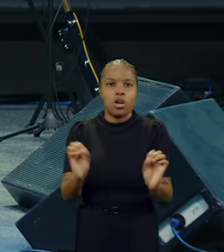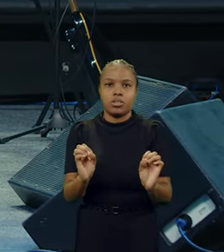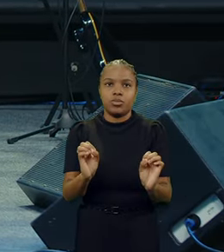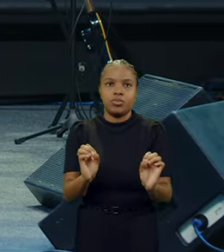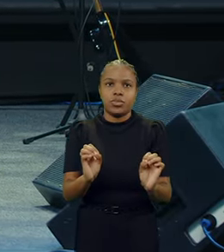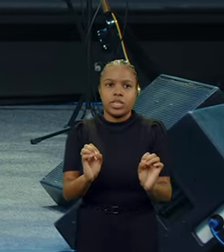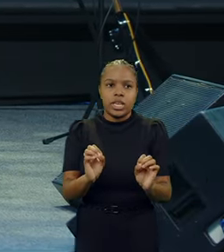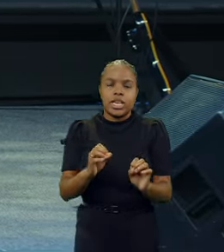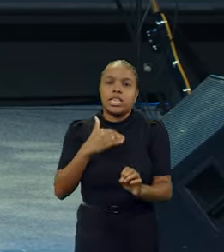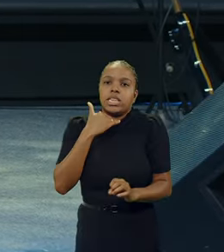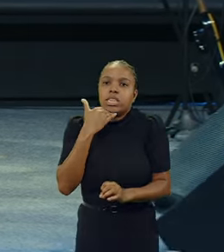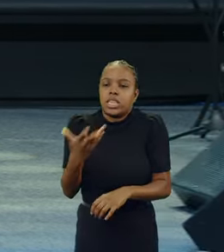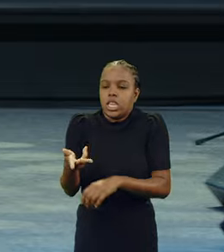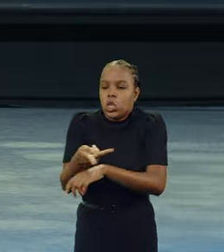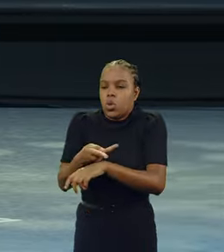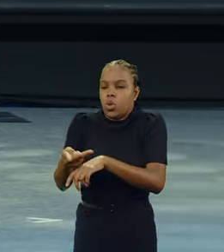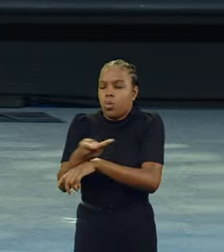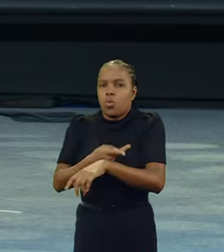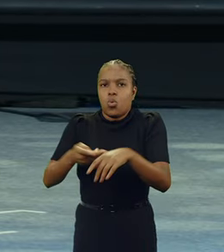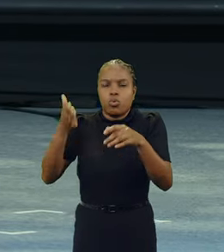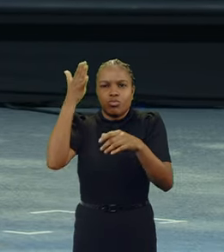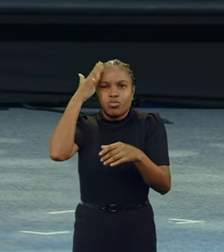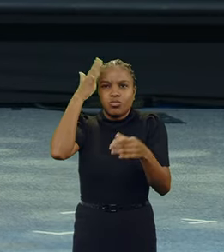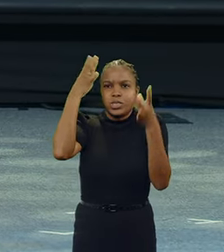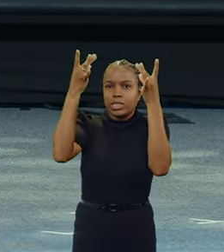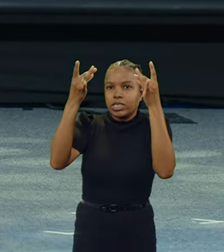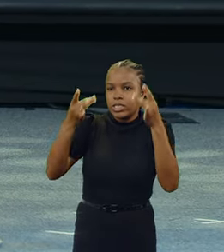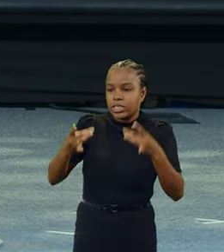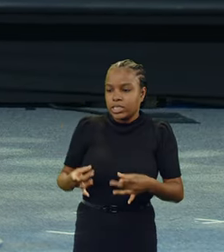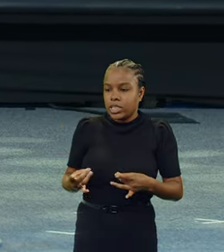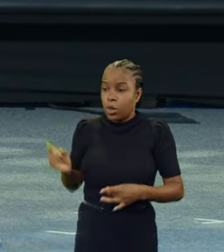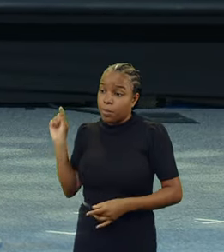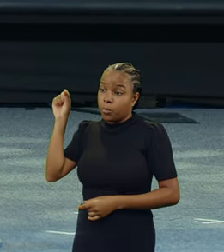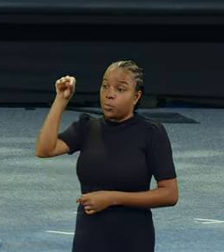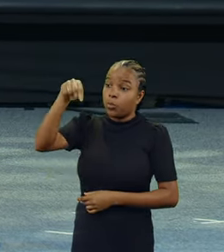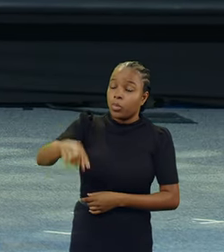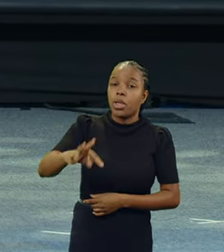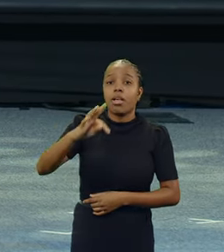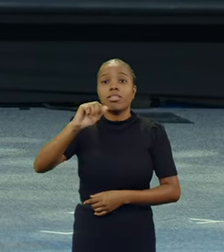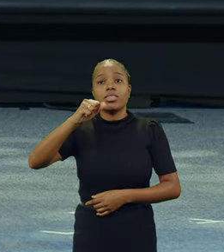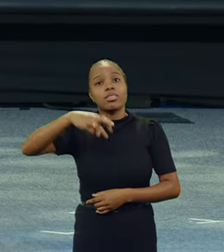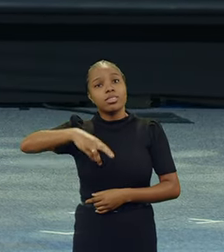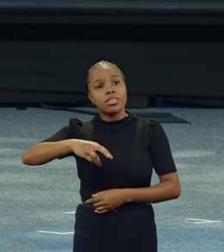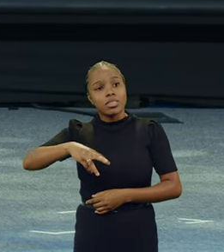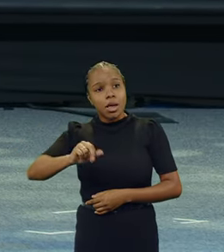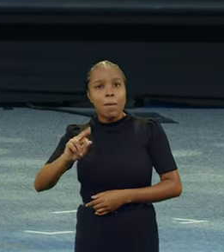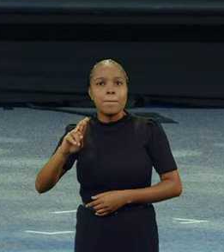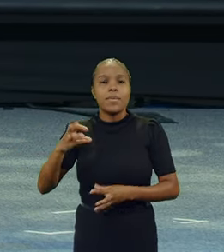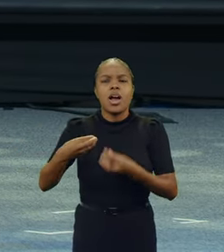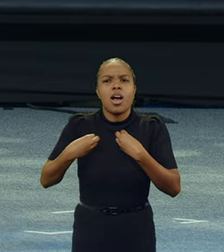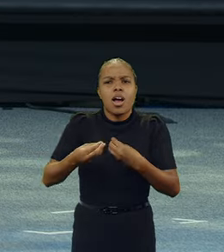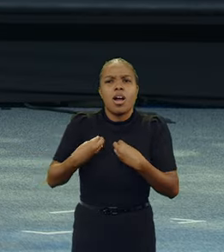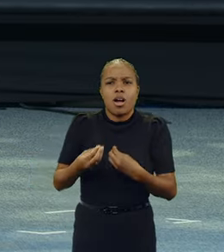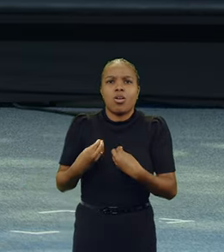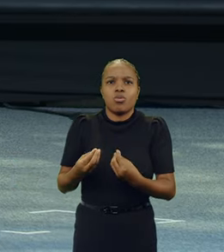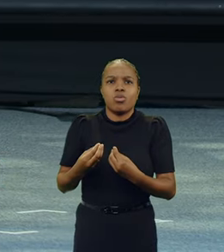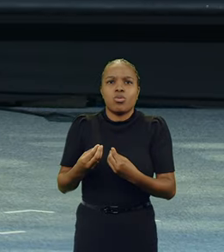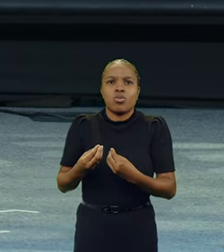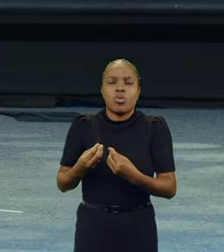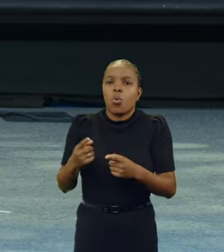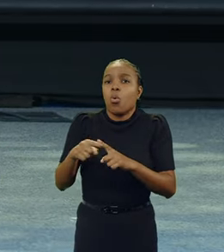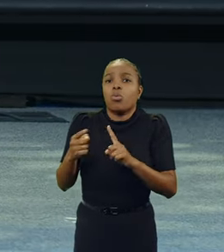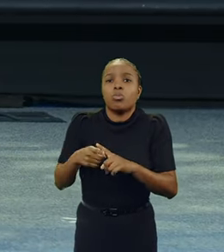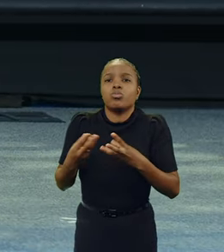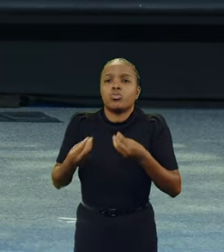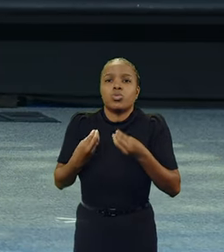Ninguém procurou saber de detalhes. Vamos chamar Tamar aqui, vamos perguntar para ela como é que foi isso, Tamar, como é que foi isso, como é que você fez